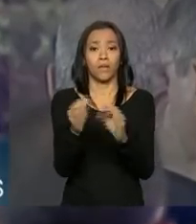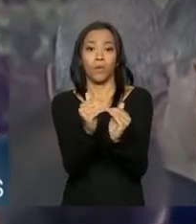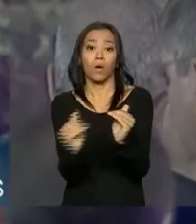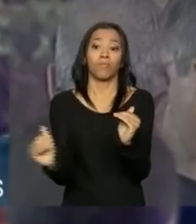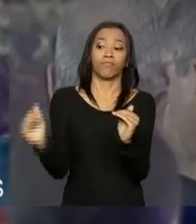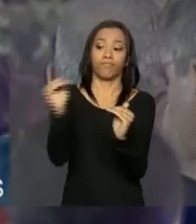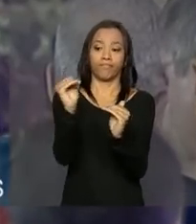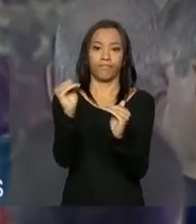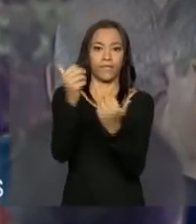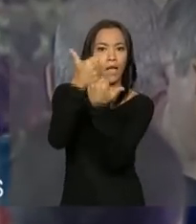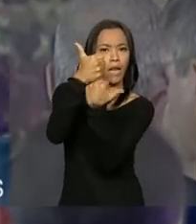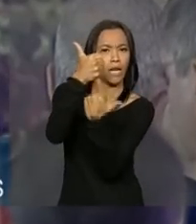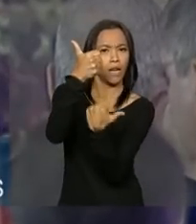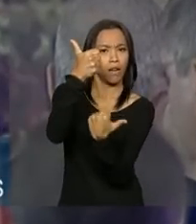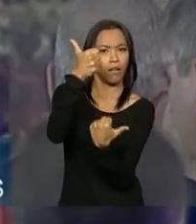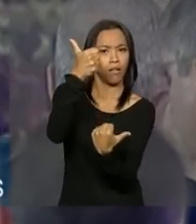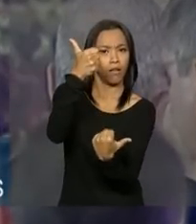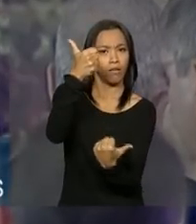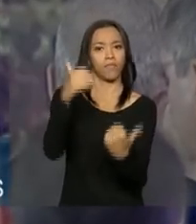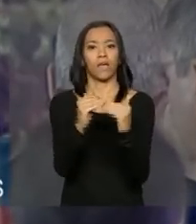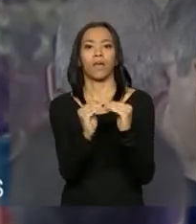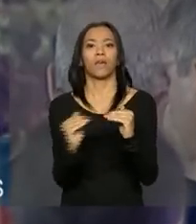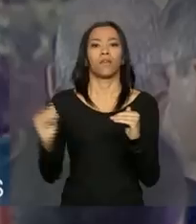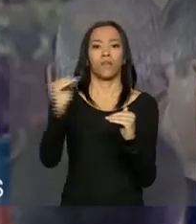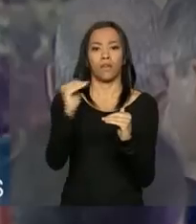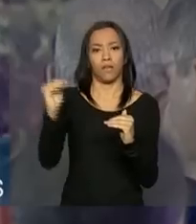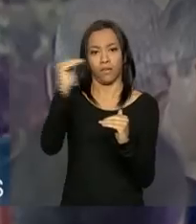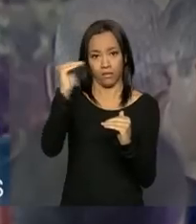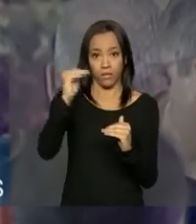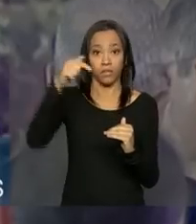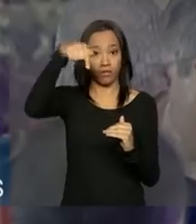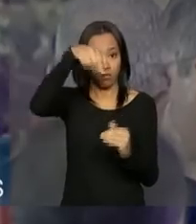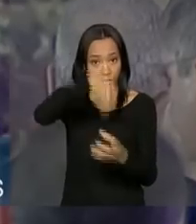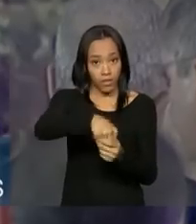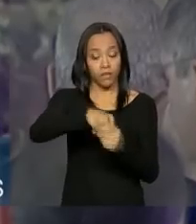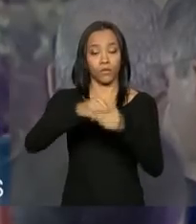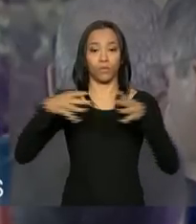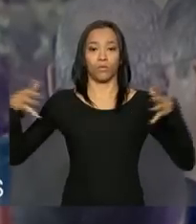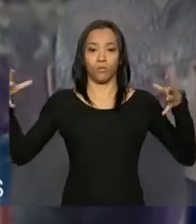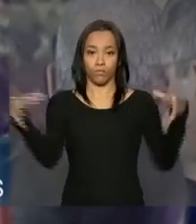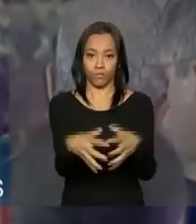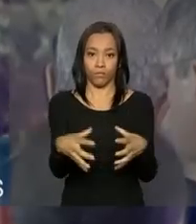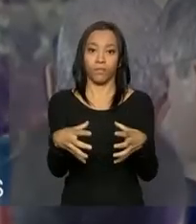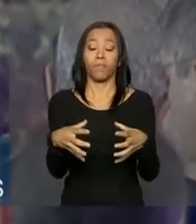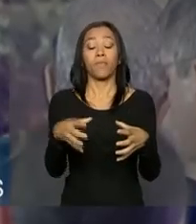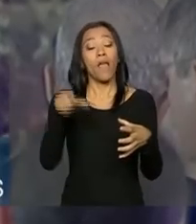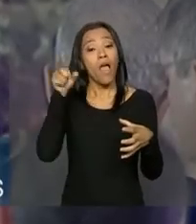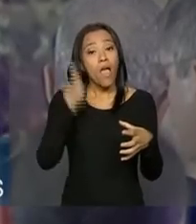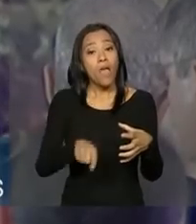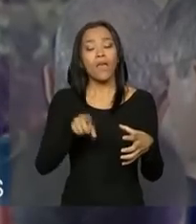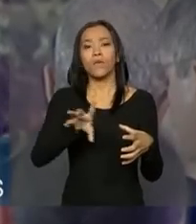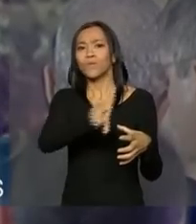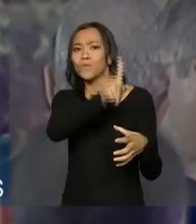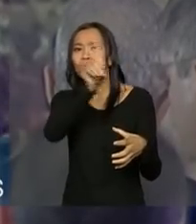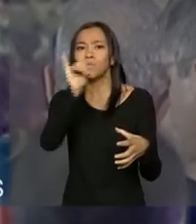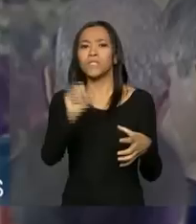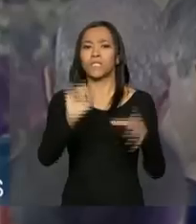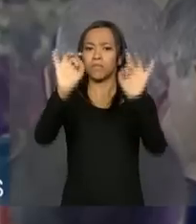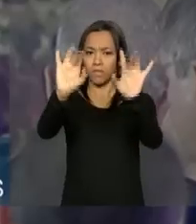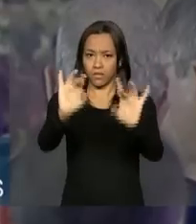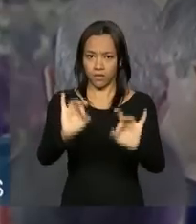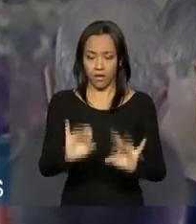dentro deste seleto círculo é também, sem sombra de dúvida, um momento especial